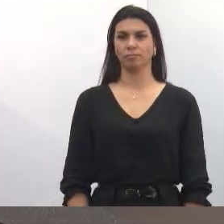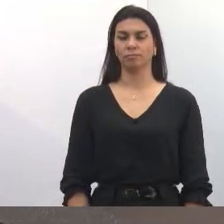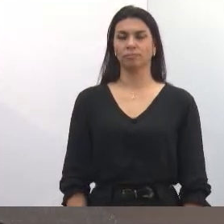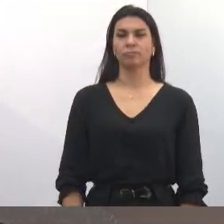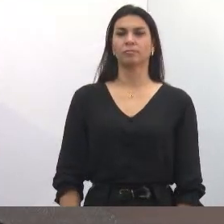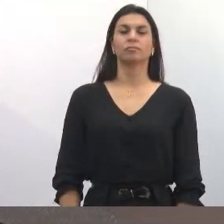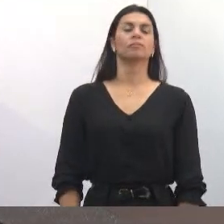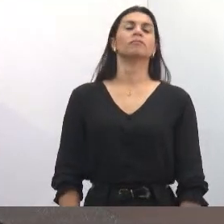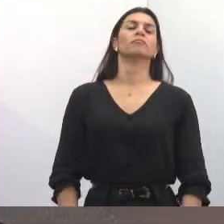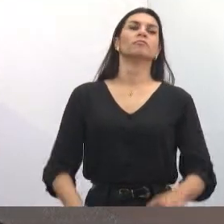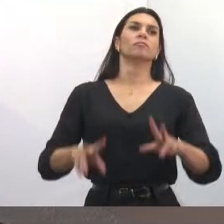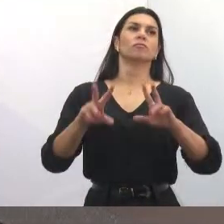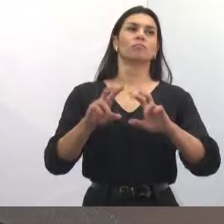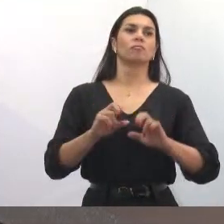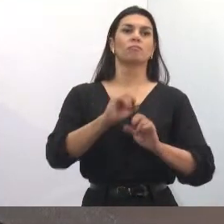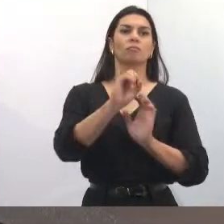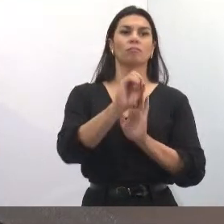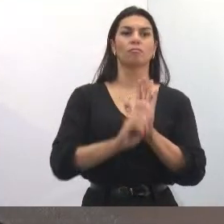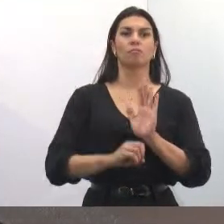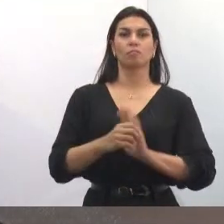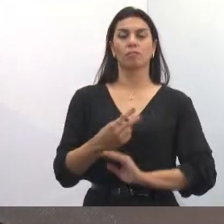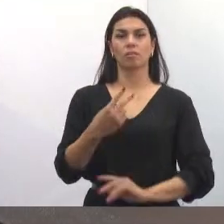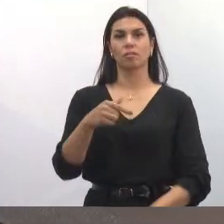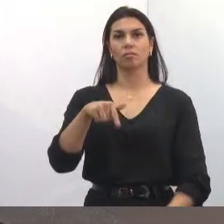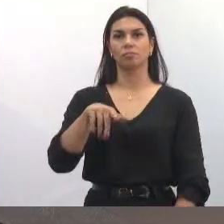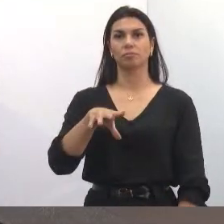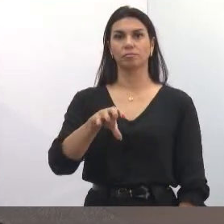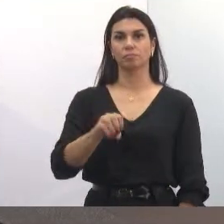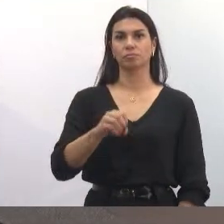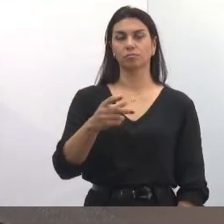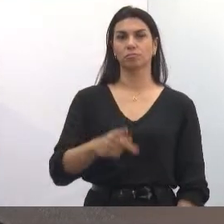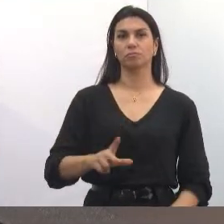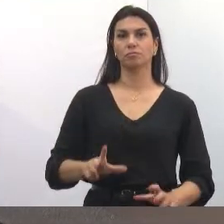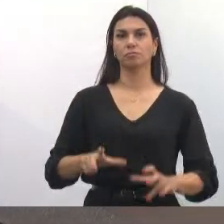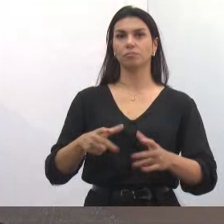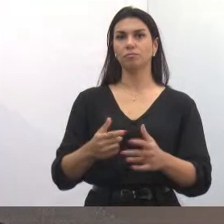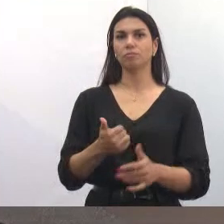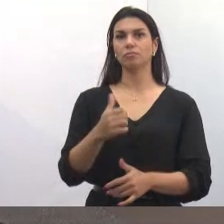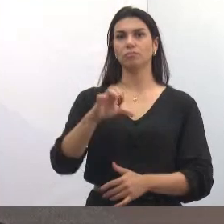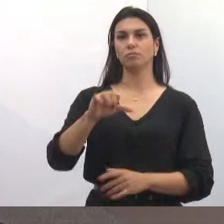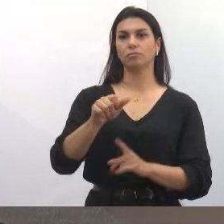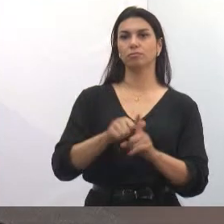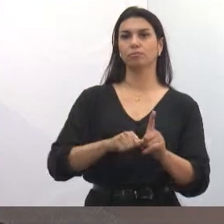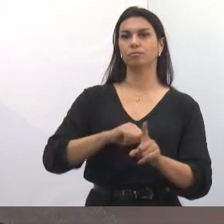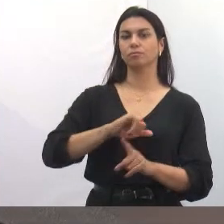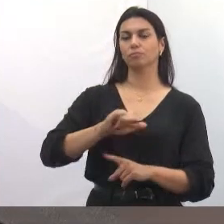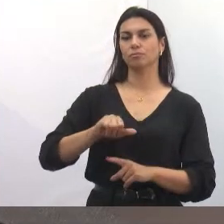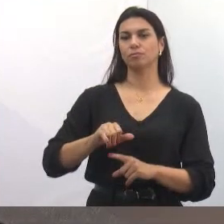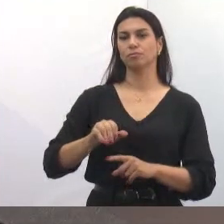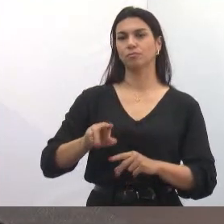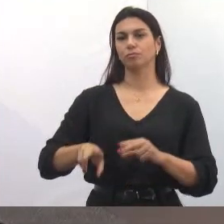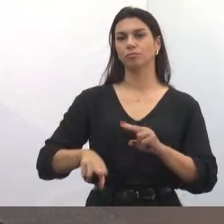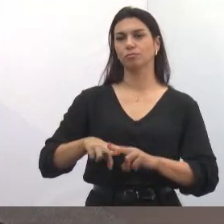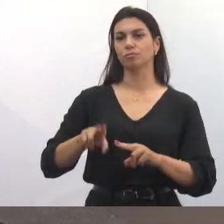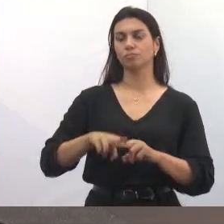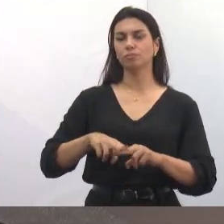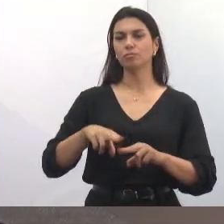Em atendimento ao ofício 270 dessa Casa Legislativa, adotada em 19 de junho de 2024, recebido nessa